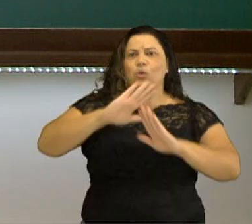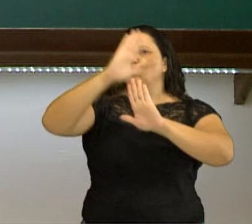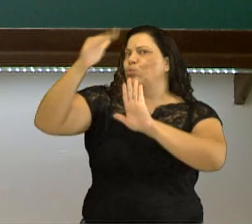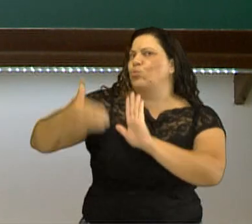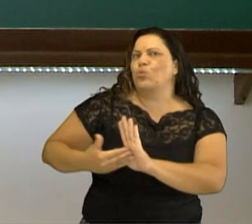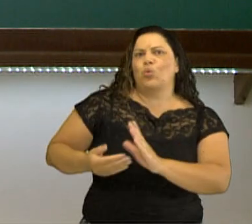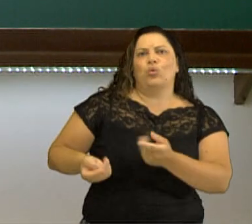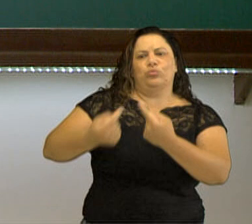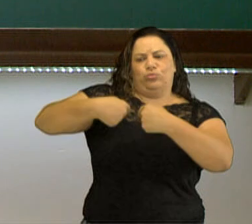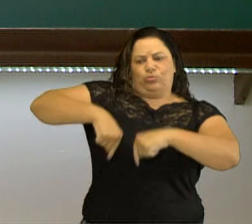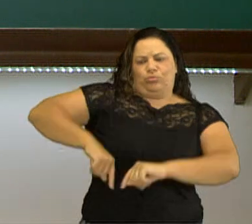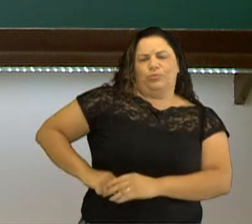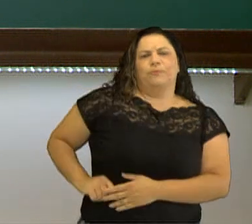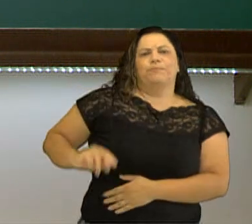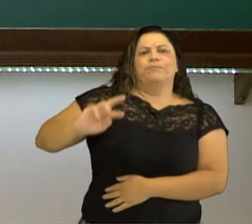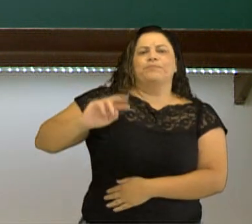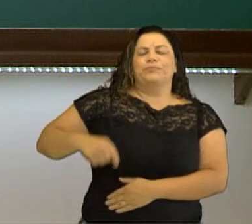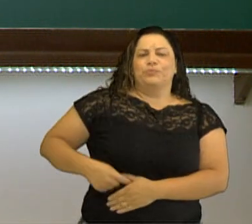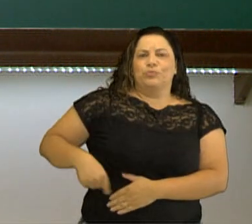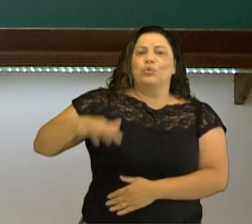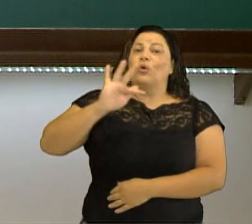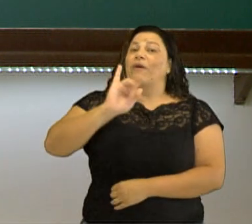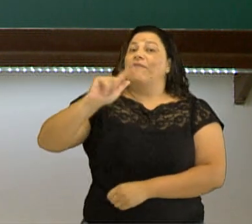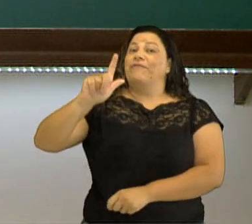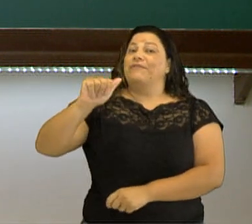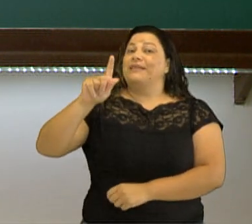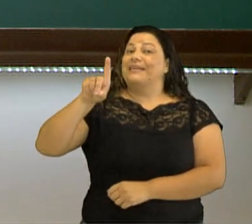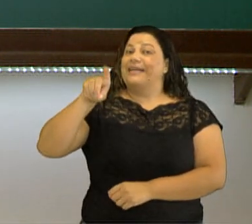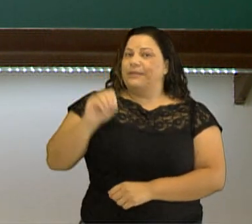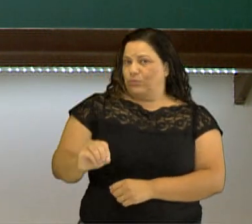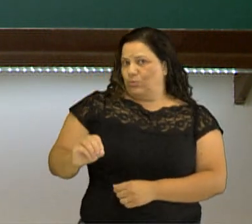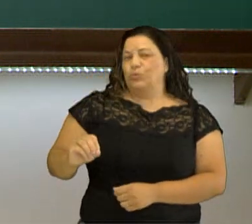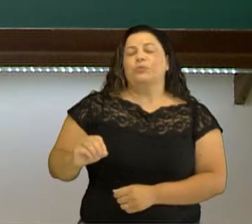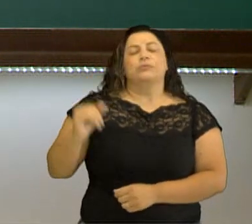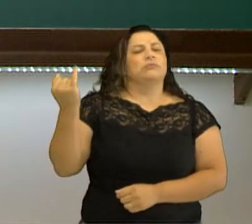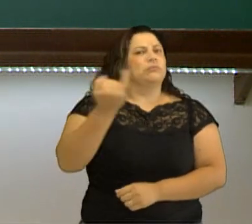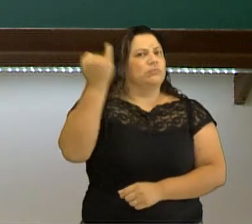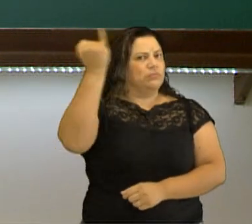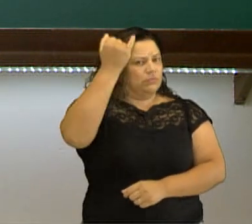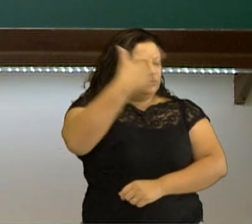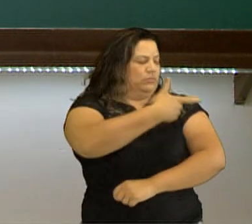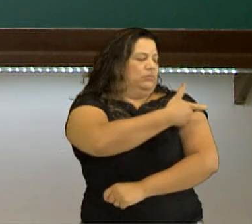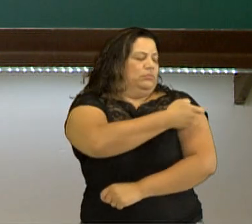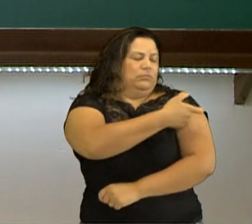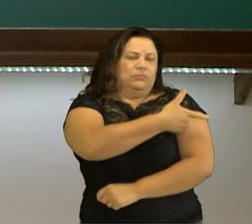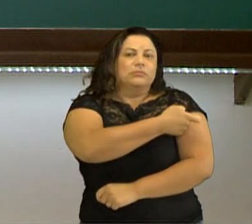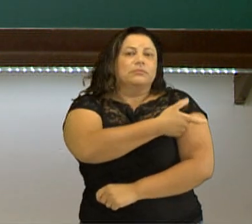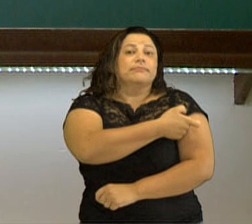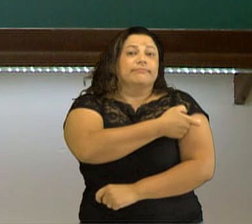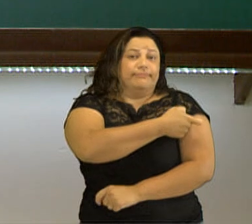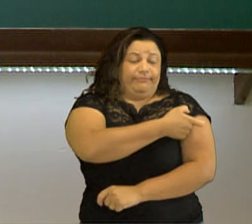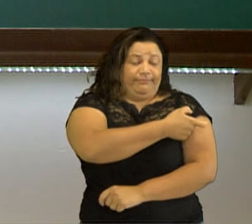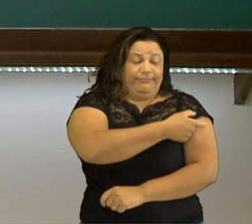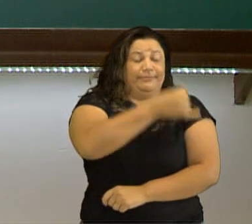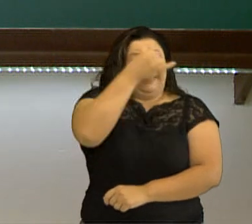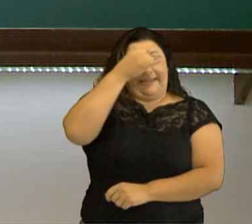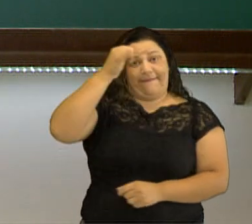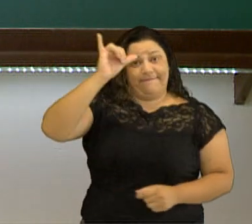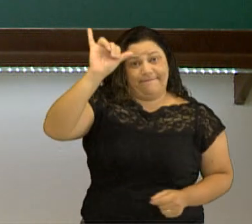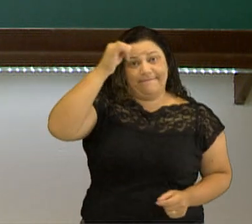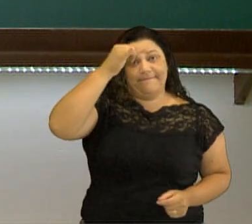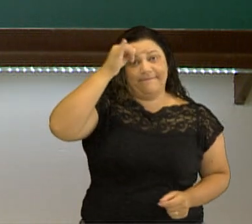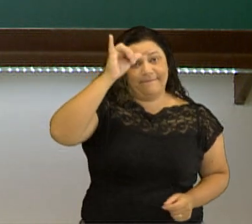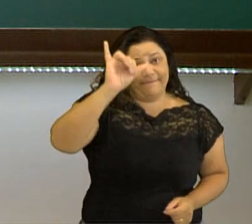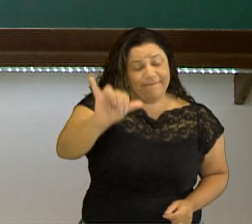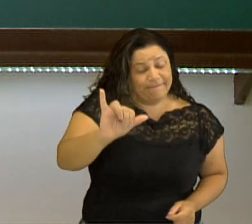Por isso que é importante você tomar a vacina para se evitar que esses 3 tipos de vírus que a vacina previne